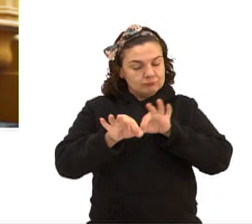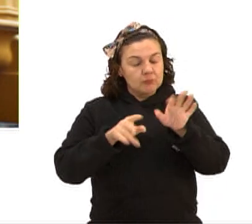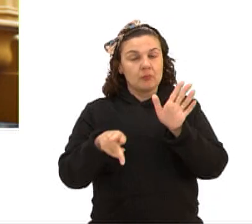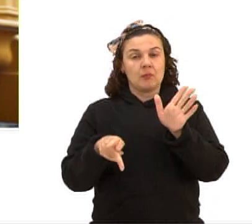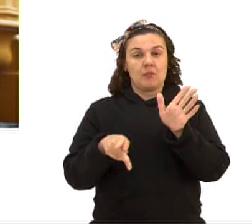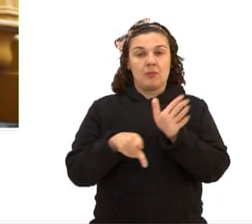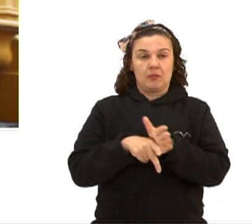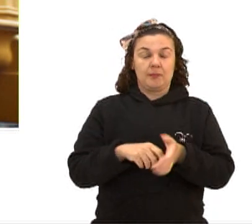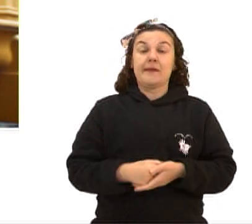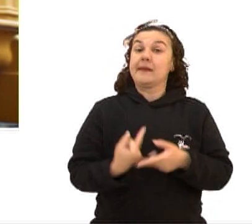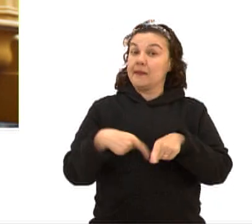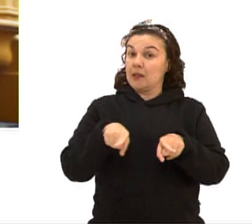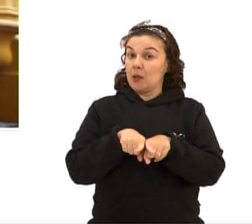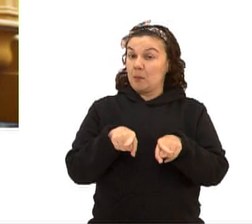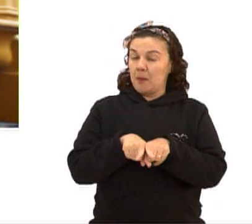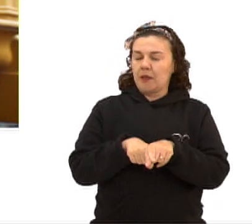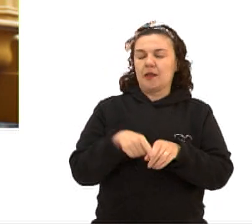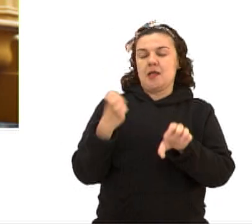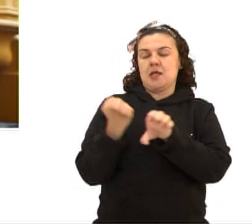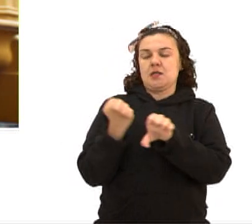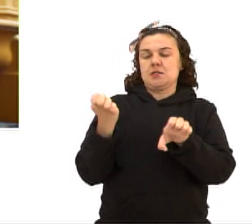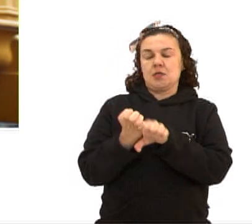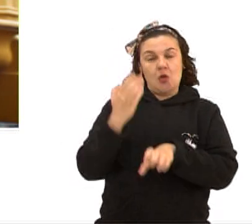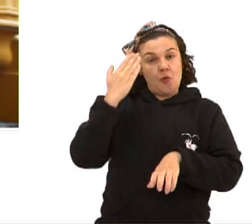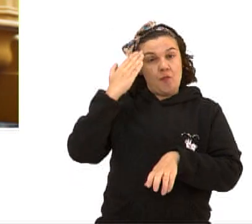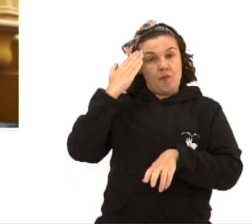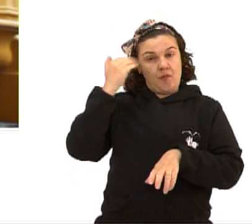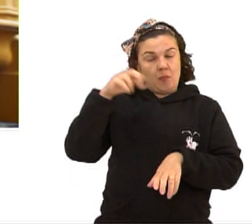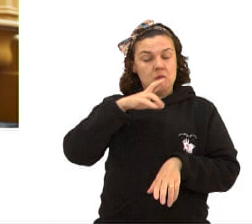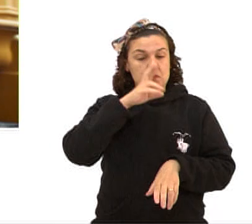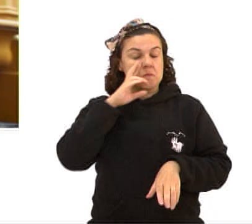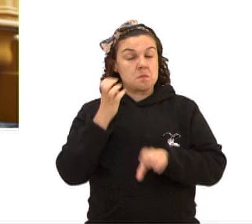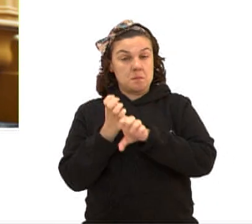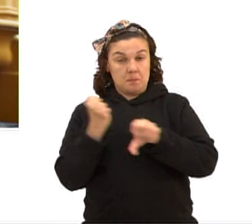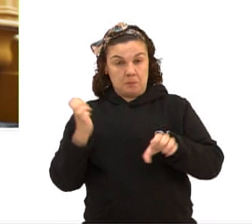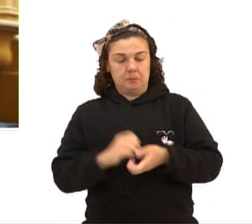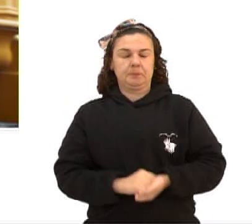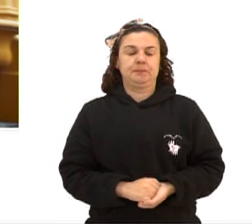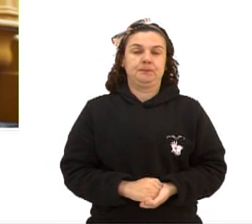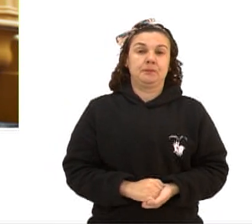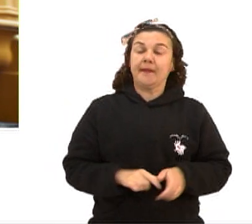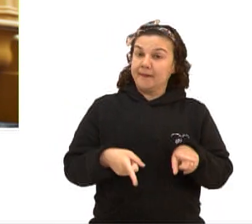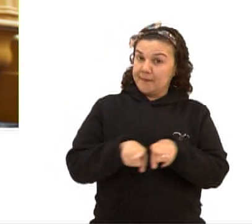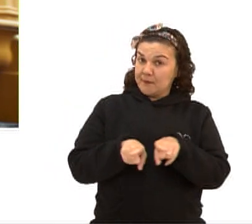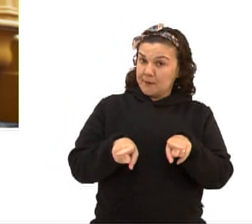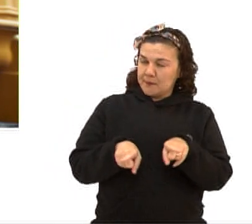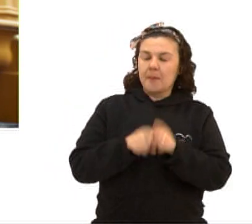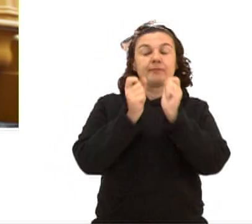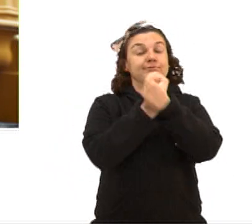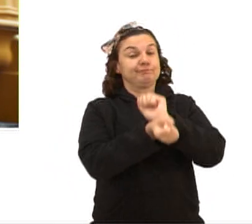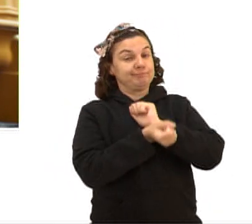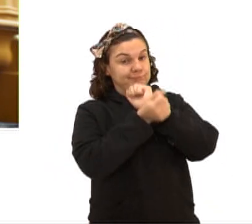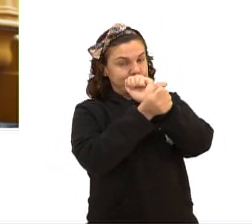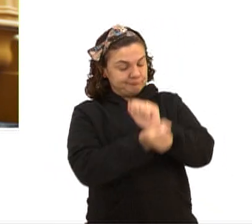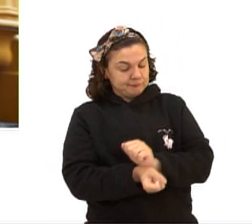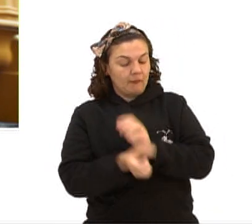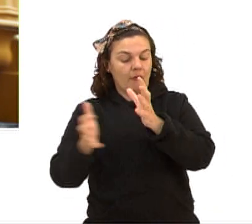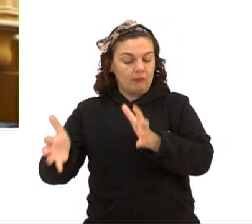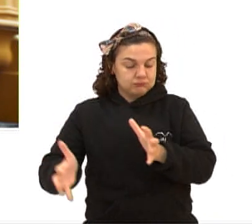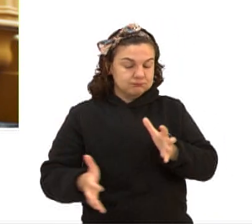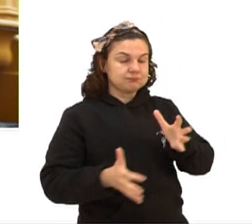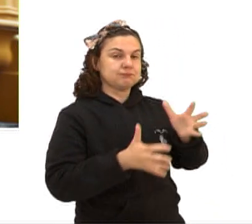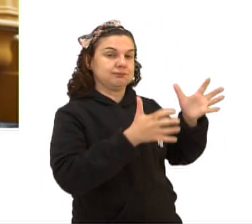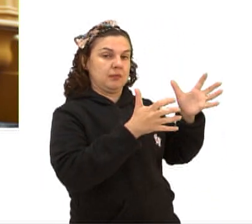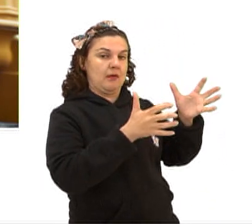da pessoa do ilustríssimo engenheiro Antônio Rebouças Filho e dos escravos que se serviam dessa água,